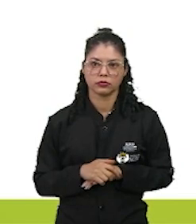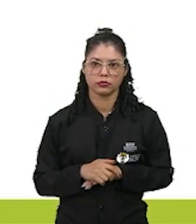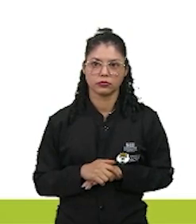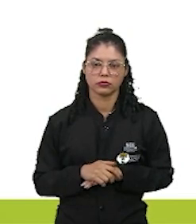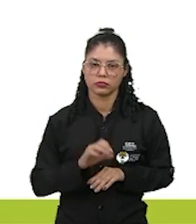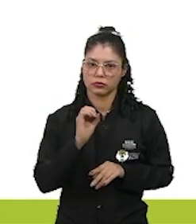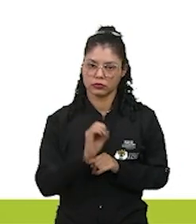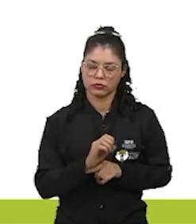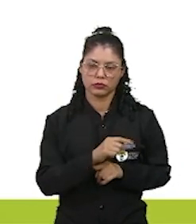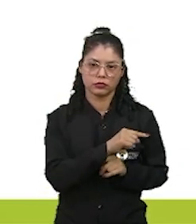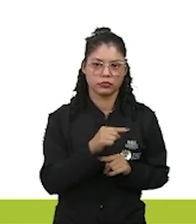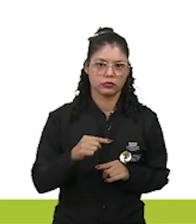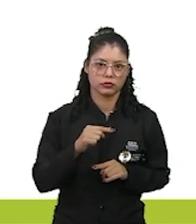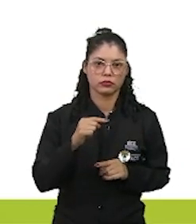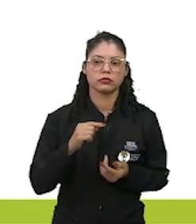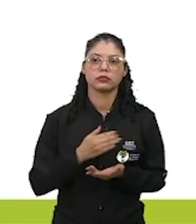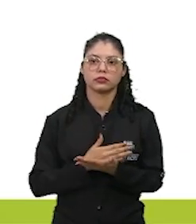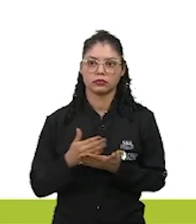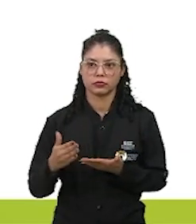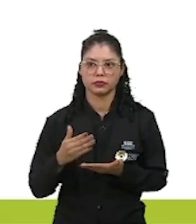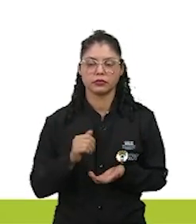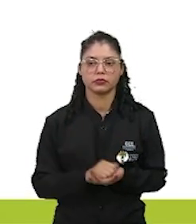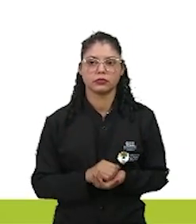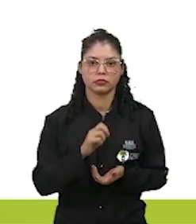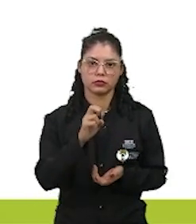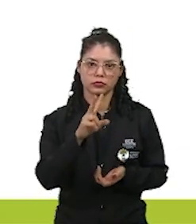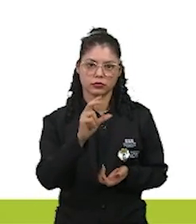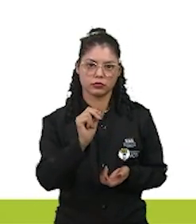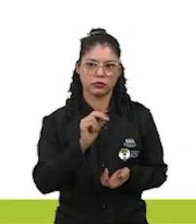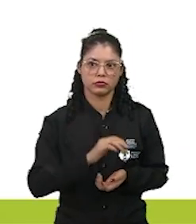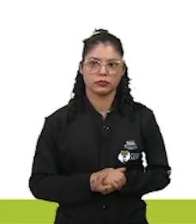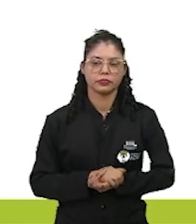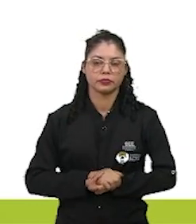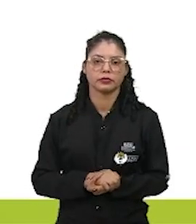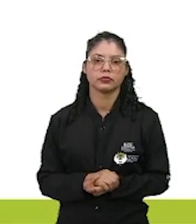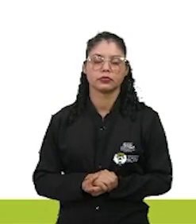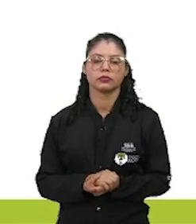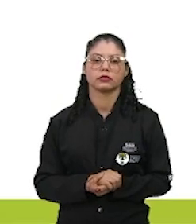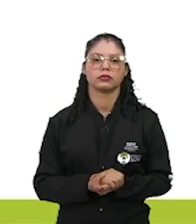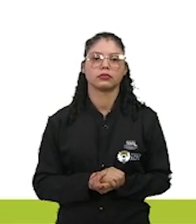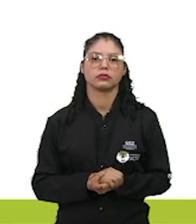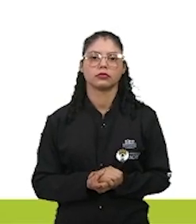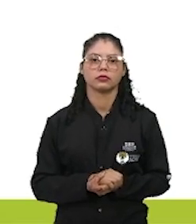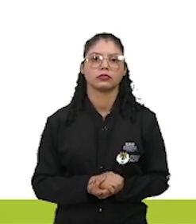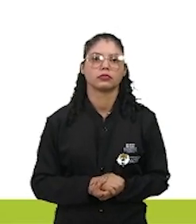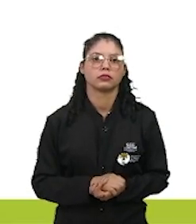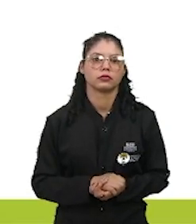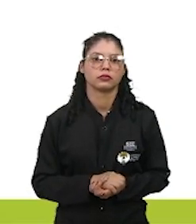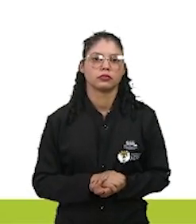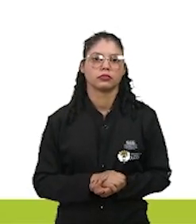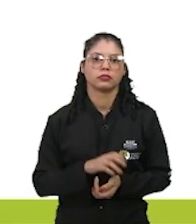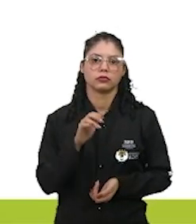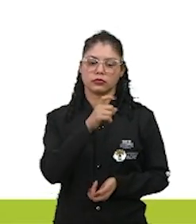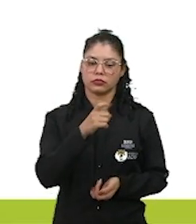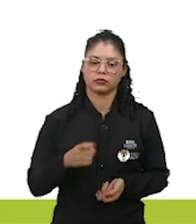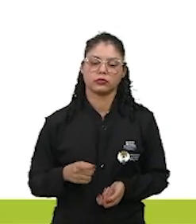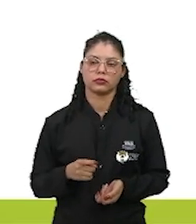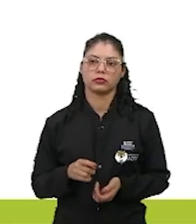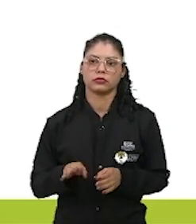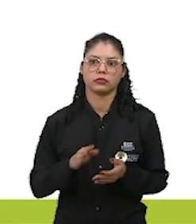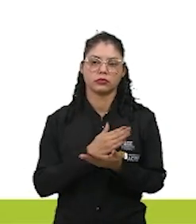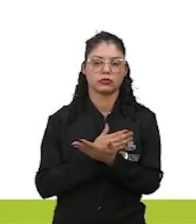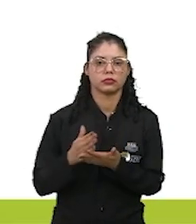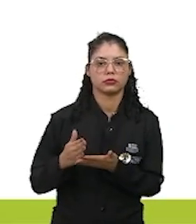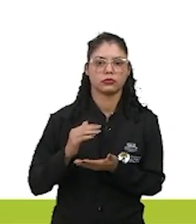seria a lei de formação que representa a distância percorrida pelo automóvel. Ou seja, qual é a função do primeiro grau ou a função